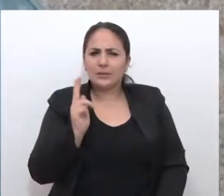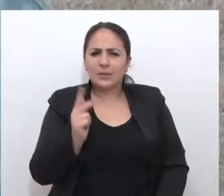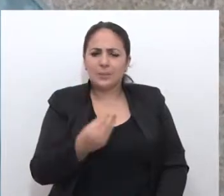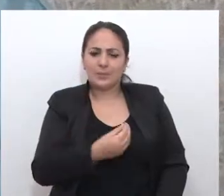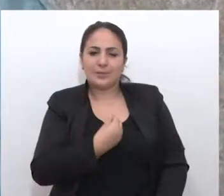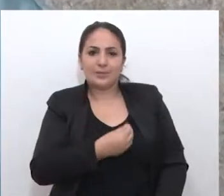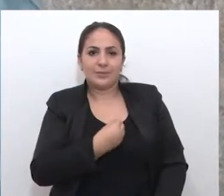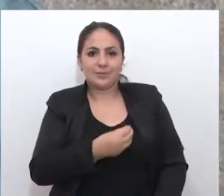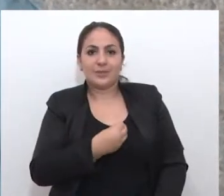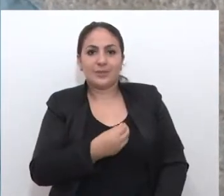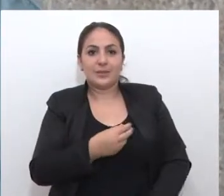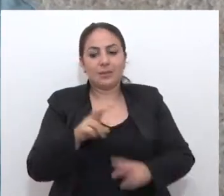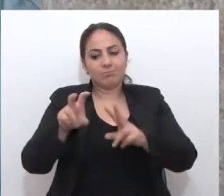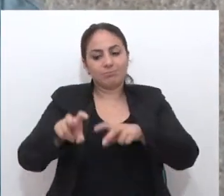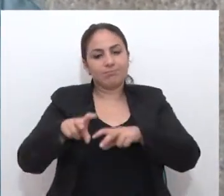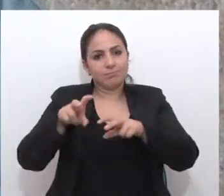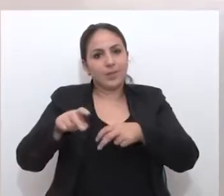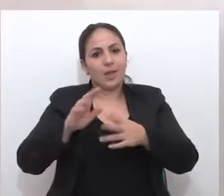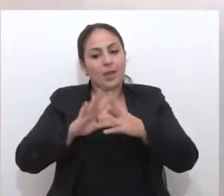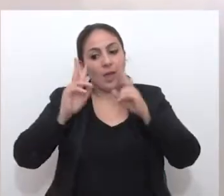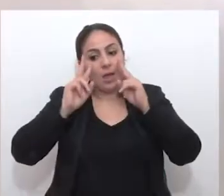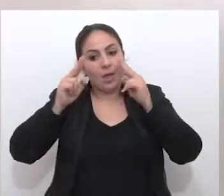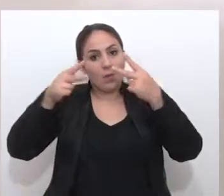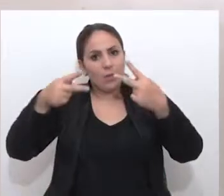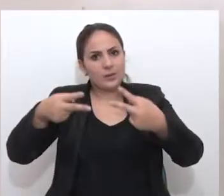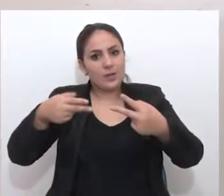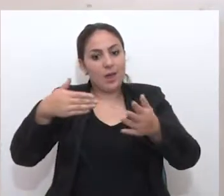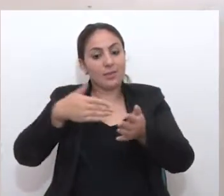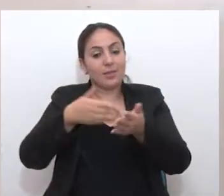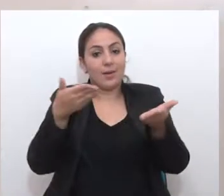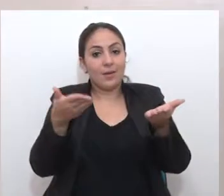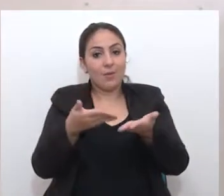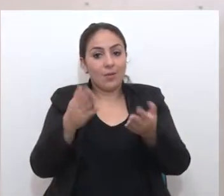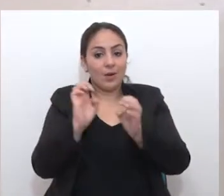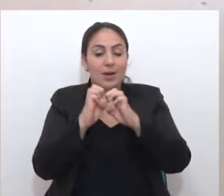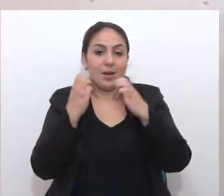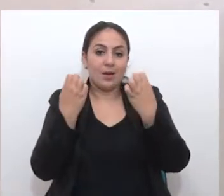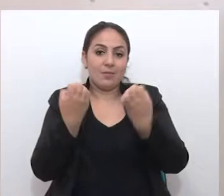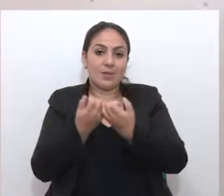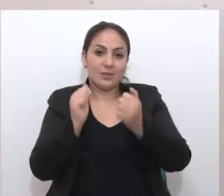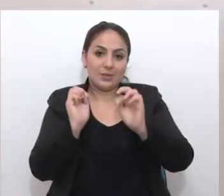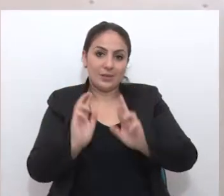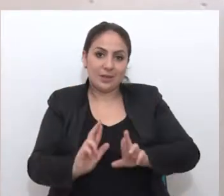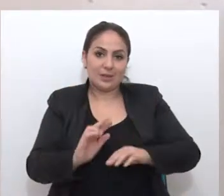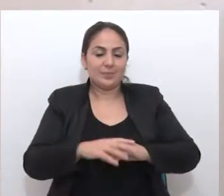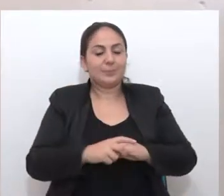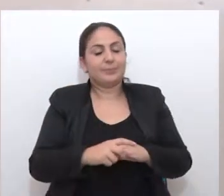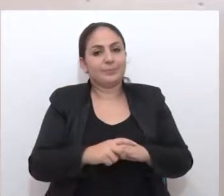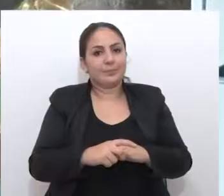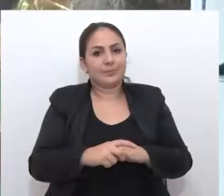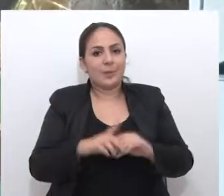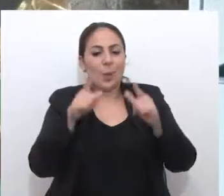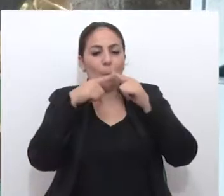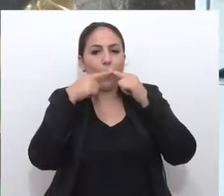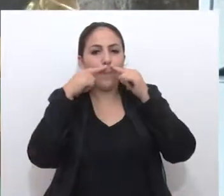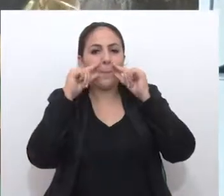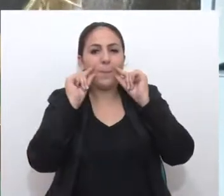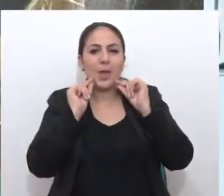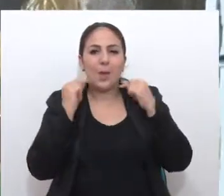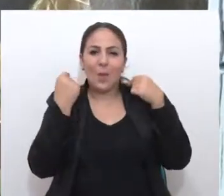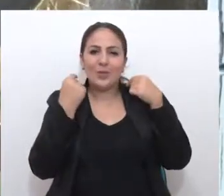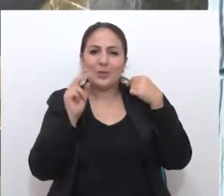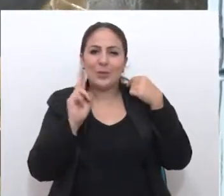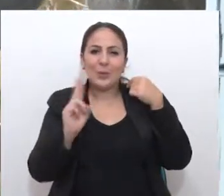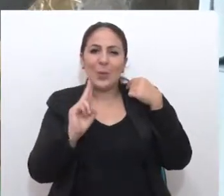boa parte de sua vida no campo, sendo reconhecido até hoje em eventos da área. O seu